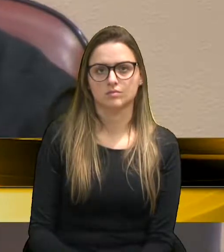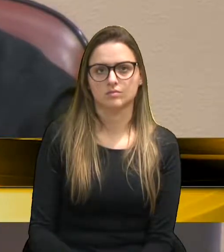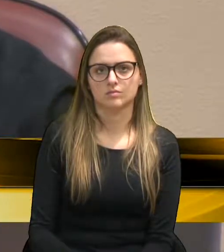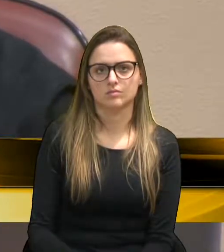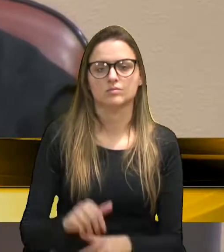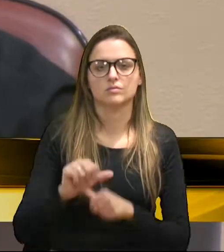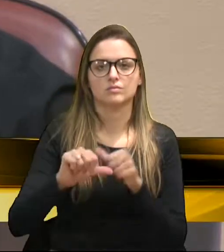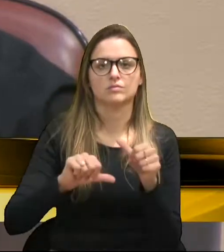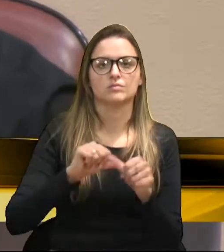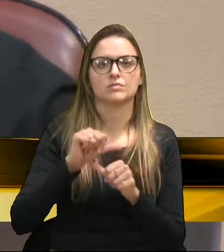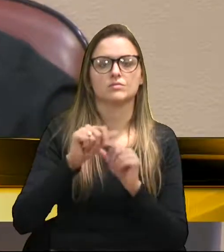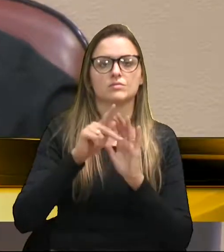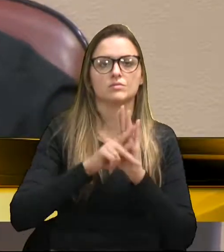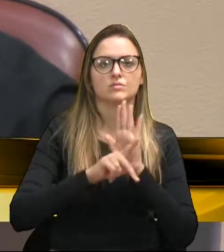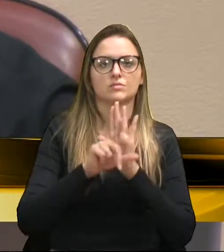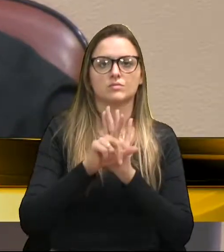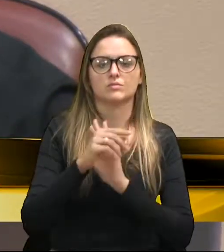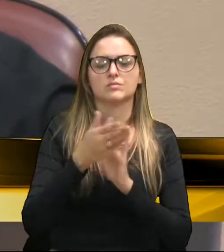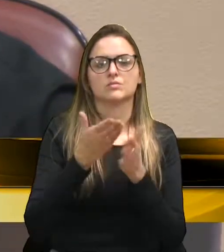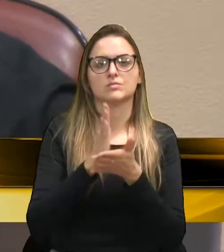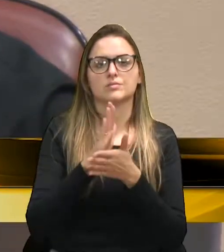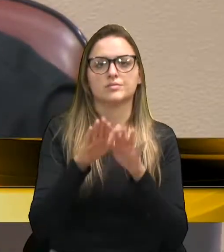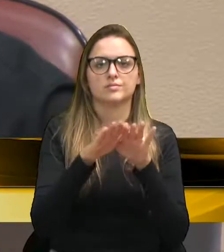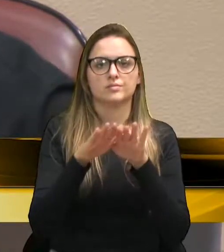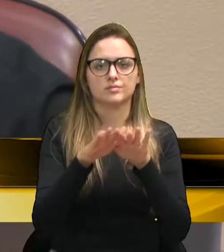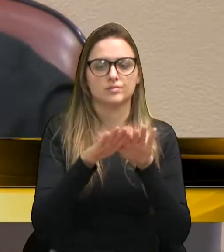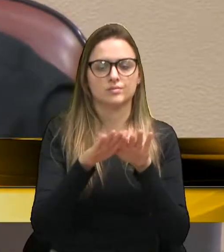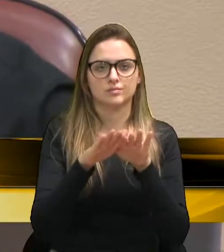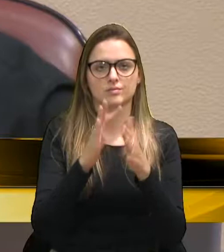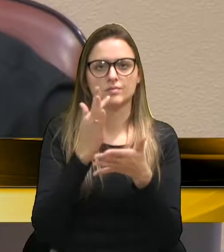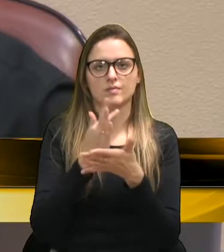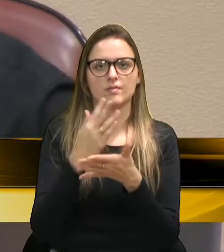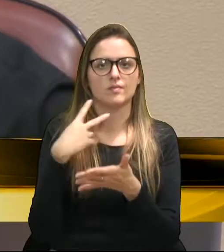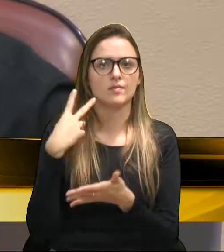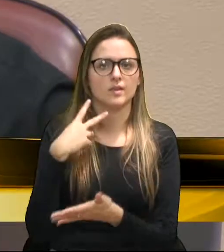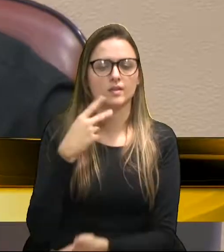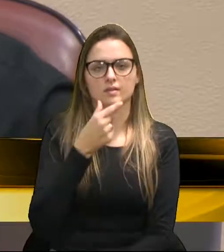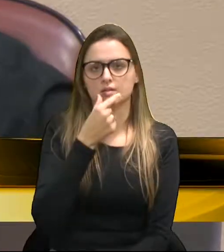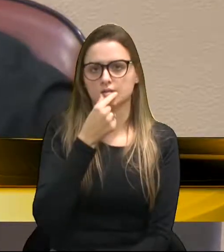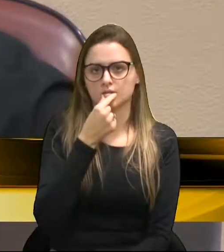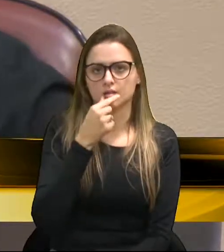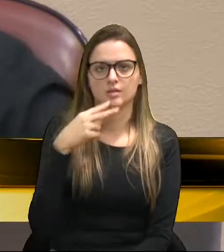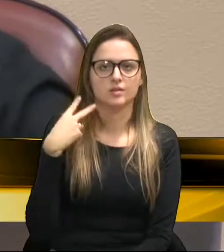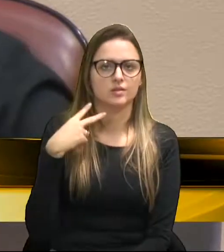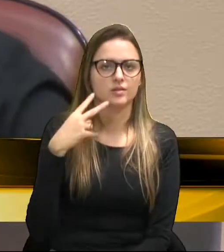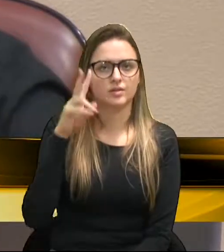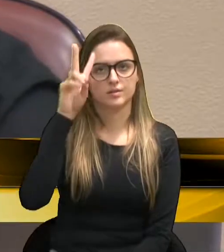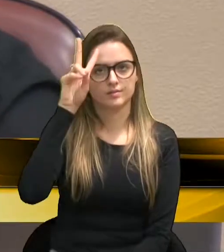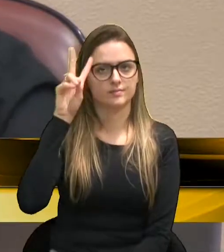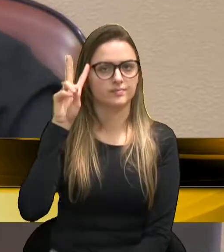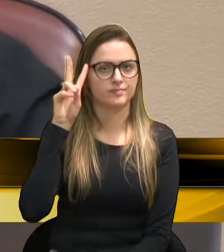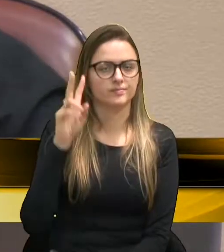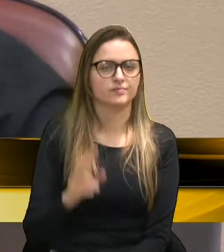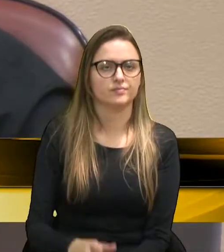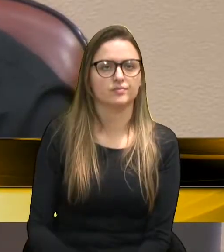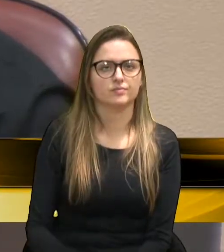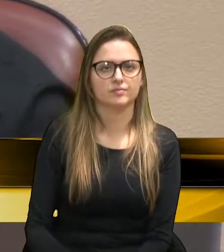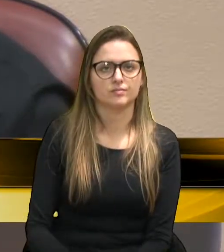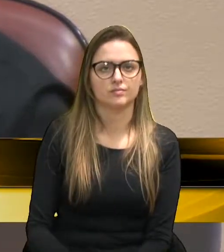Inversão de pauta aprovada por unanimidade, com ausência do vereador Rodrigo Beltrão e também do vereador Velocino